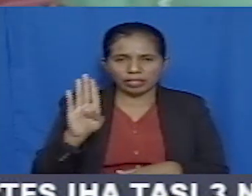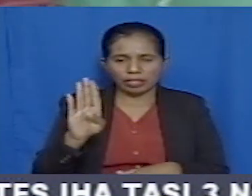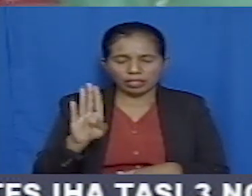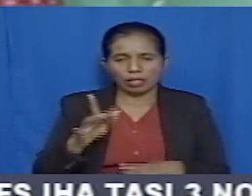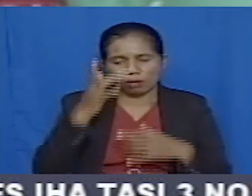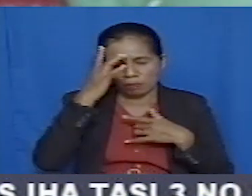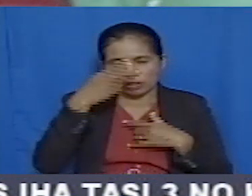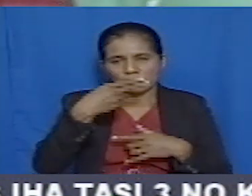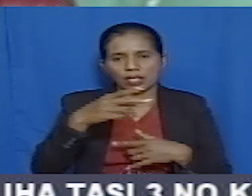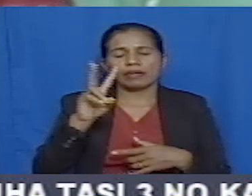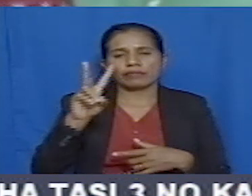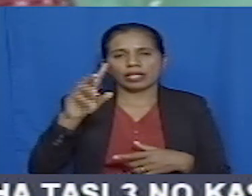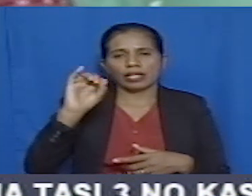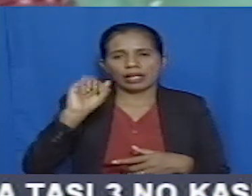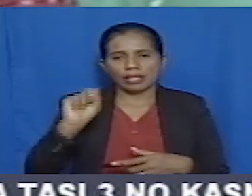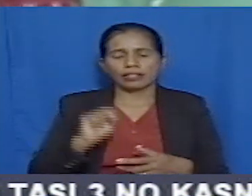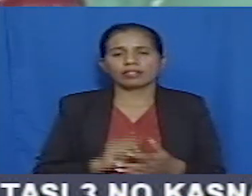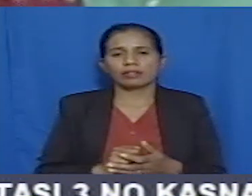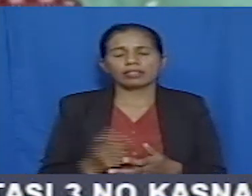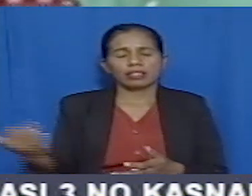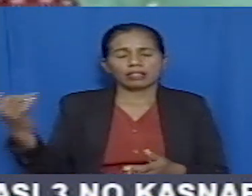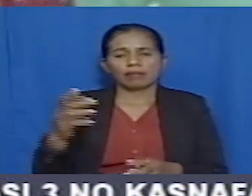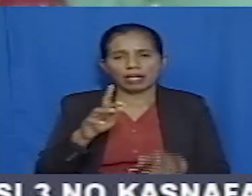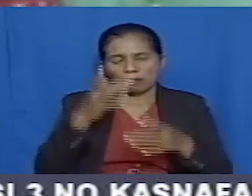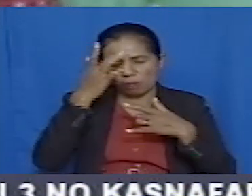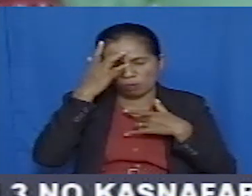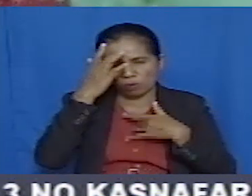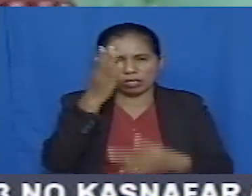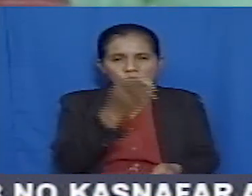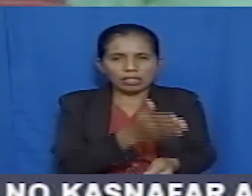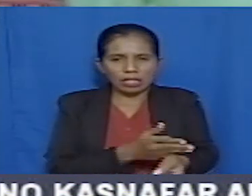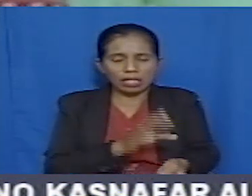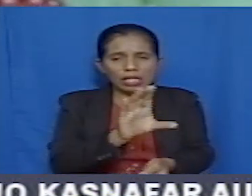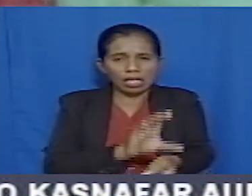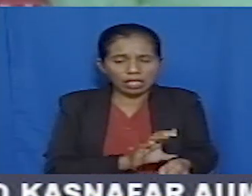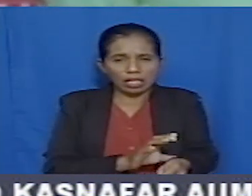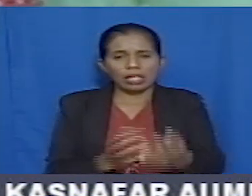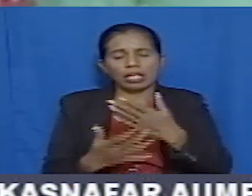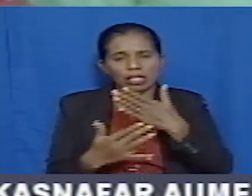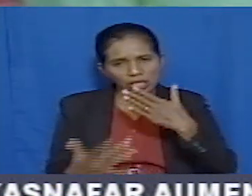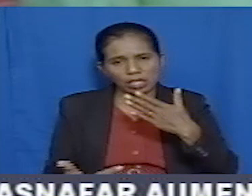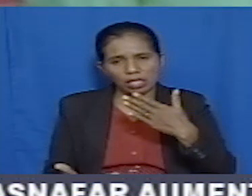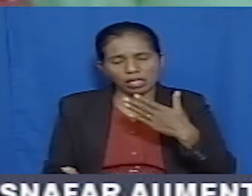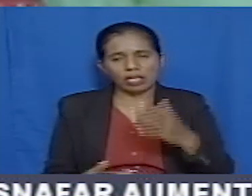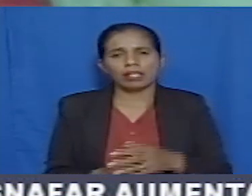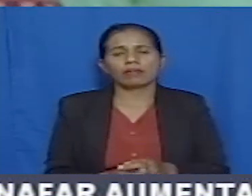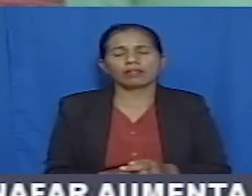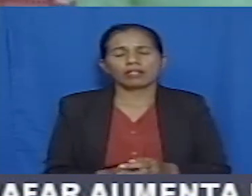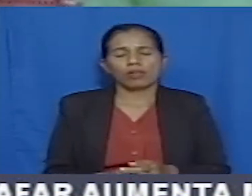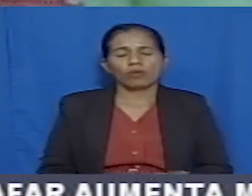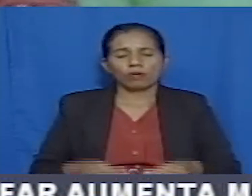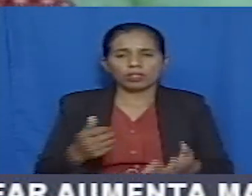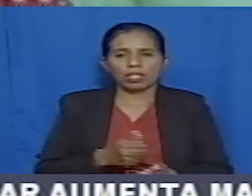retamoras HIV-Sida, será nebe retam cancro RAN, diabetes, será. Halamos tratamento para inang e sin